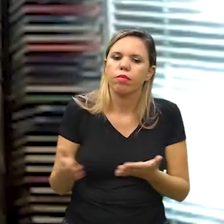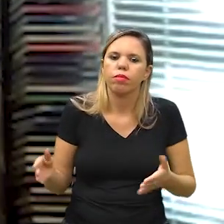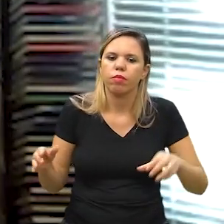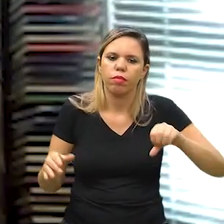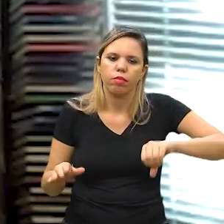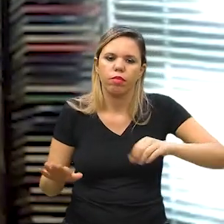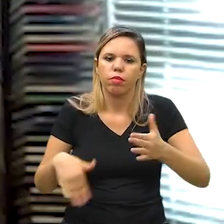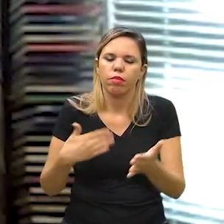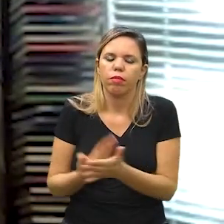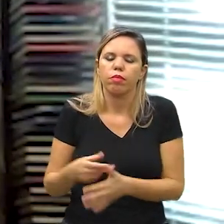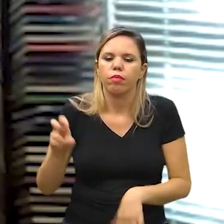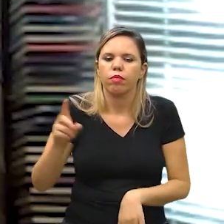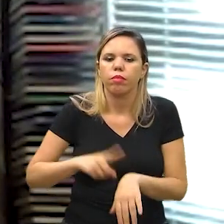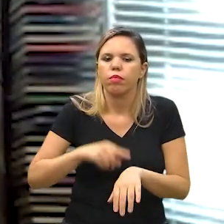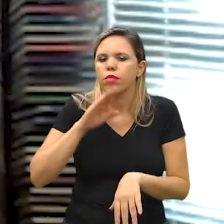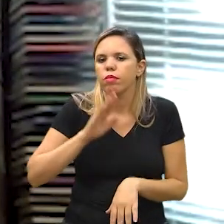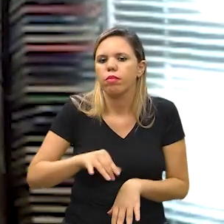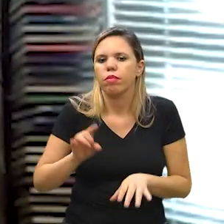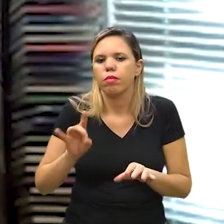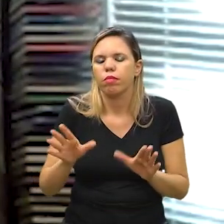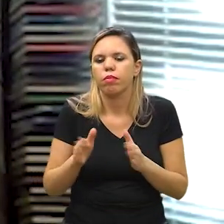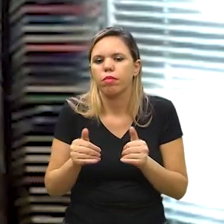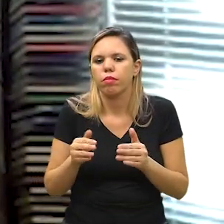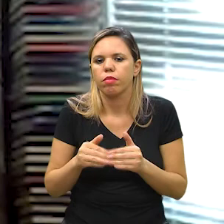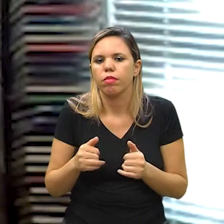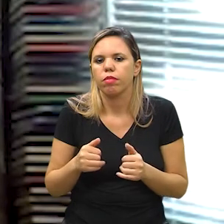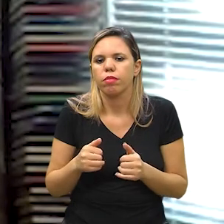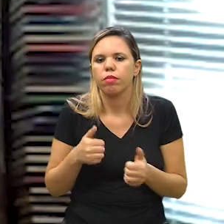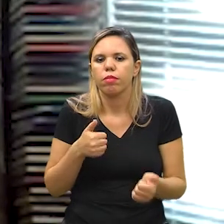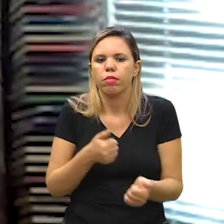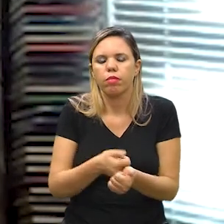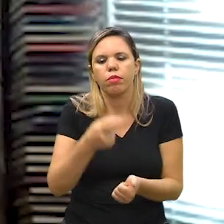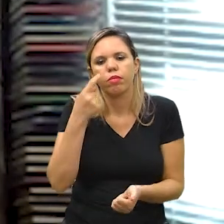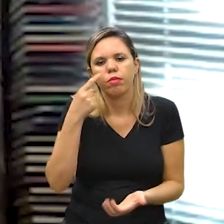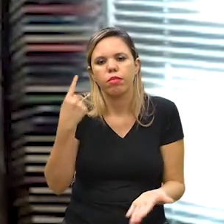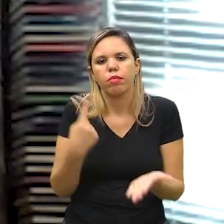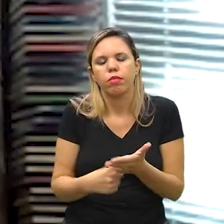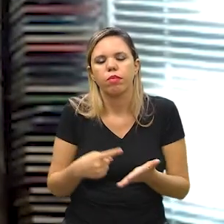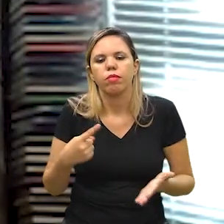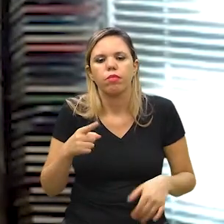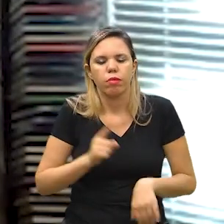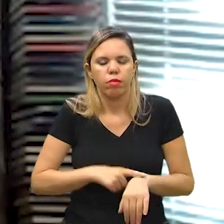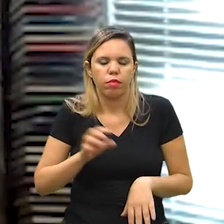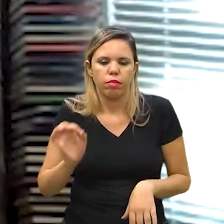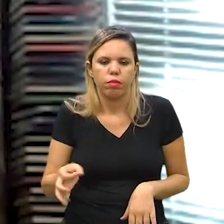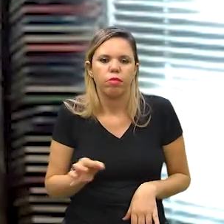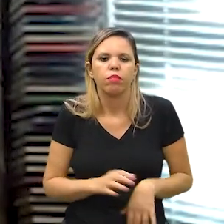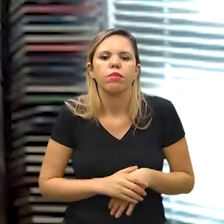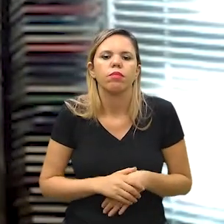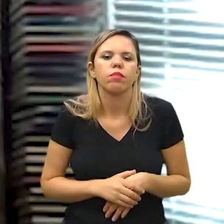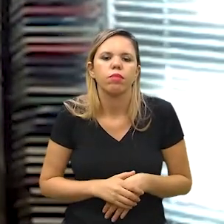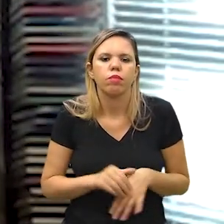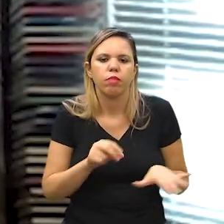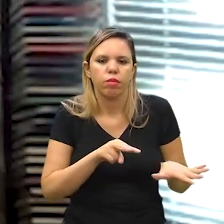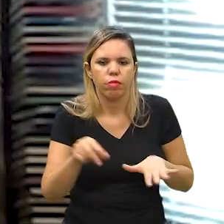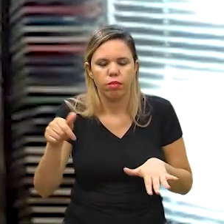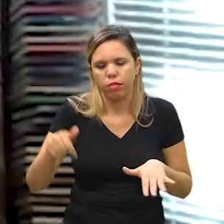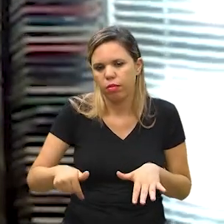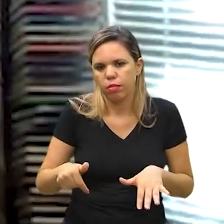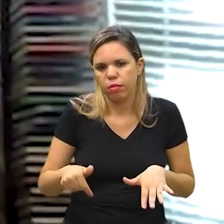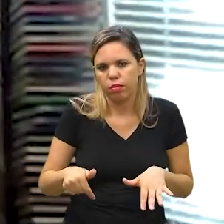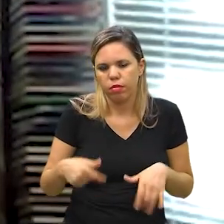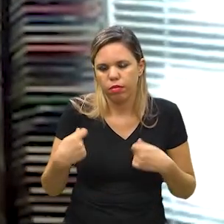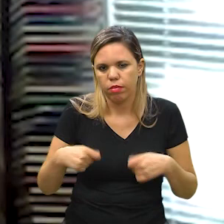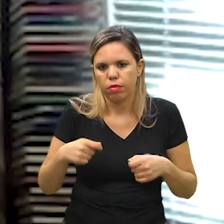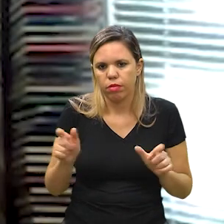inicialmente das 9 às 17. Só peço que realmente haja um acompanhamento, né, desses horários, porque essa semana mesmo